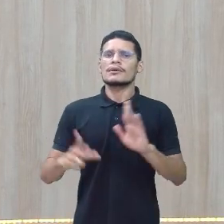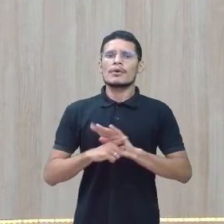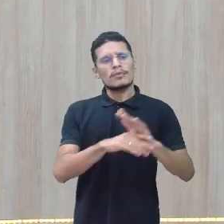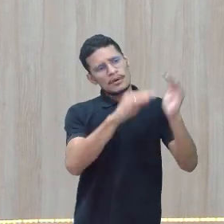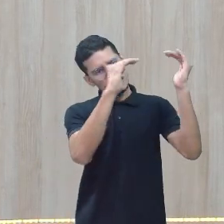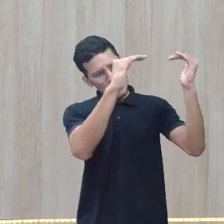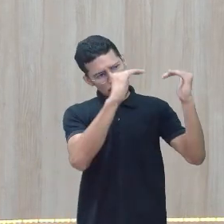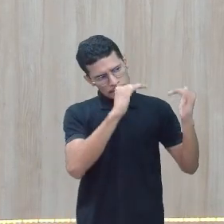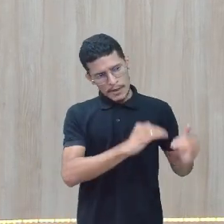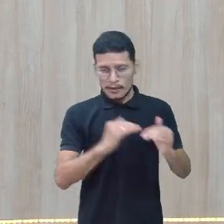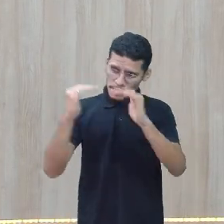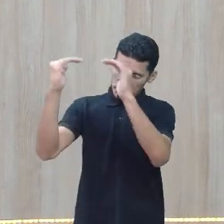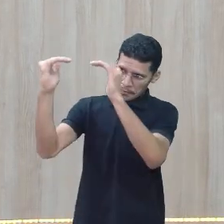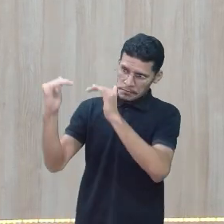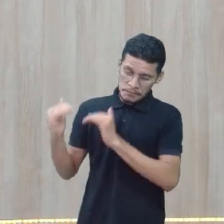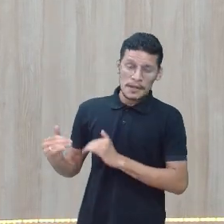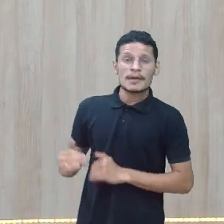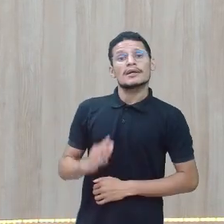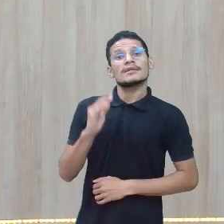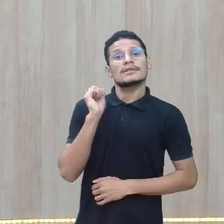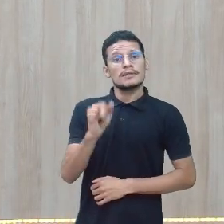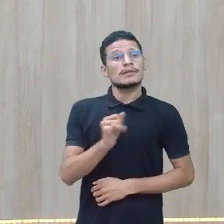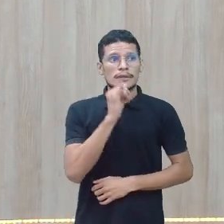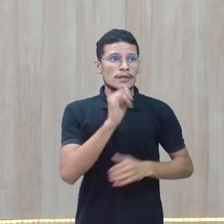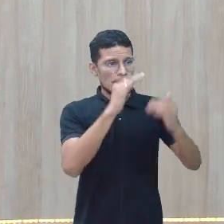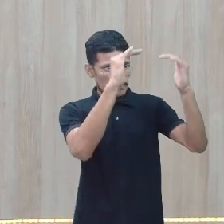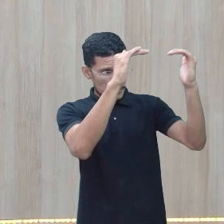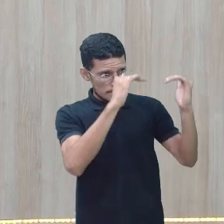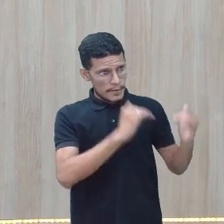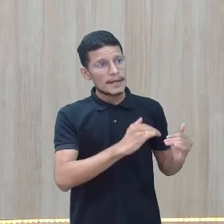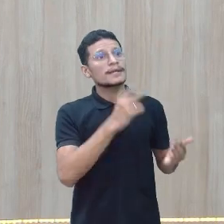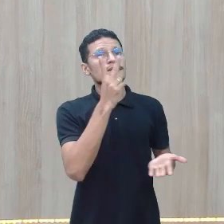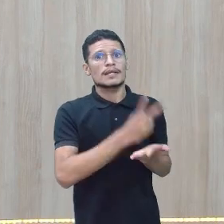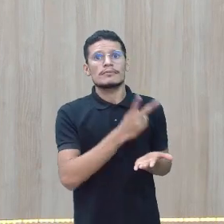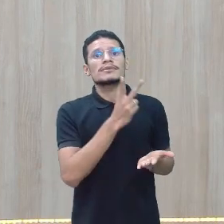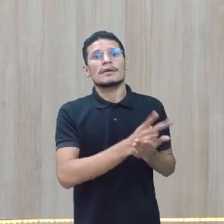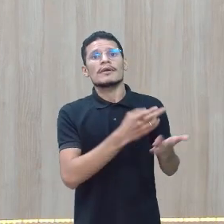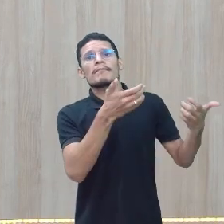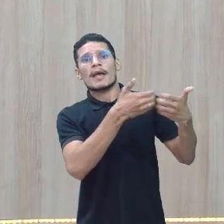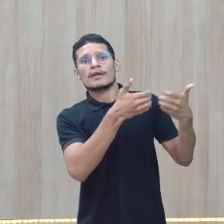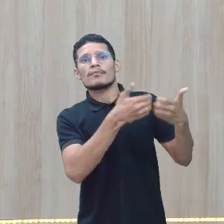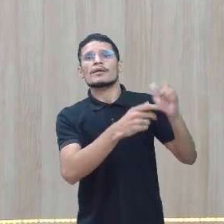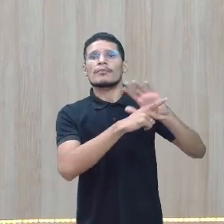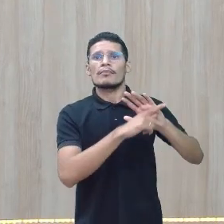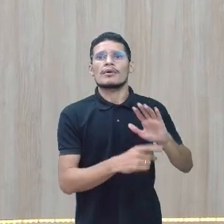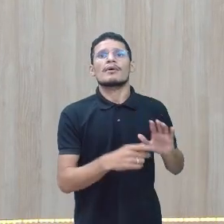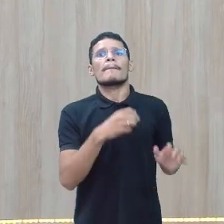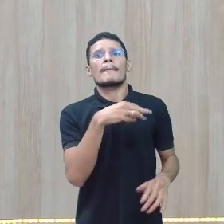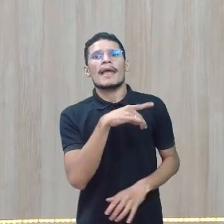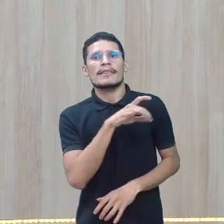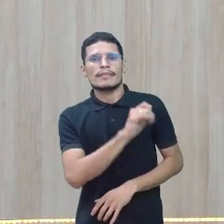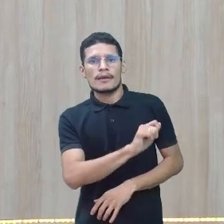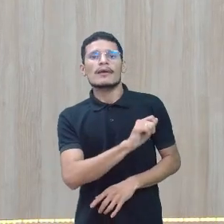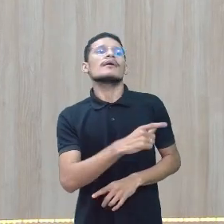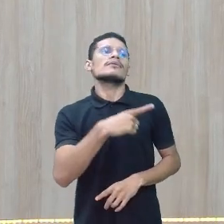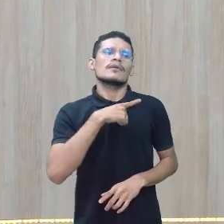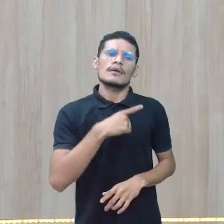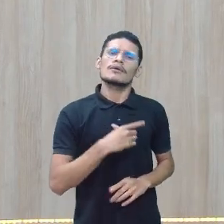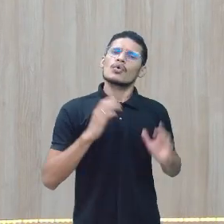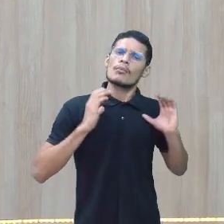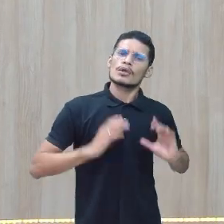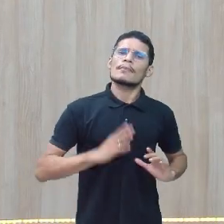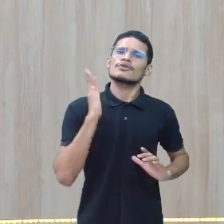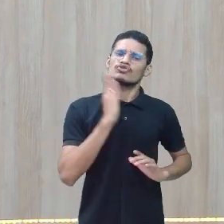lista de notas. Se a gente observa a nota dela, ó, ela está sempre mais próxima da média. Ela tem um comportamento nesse valor